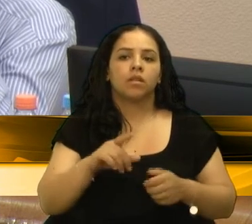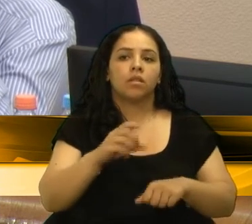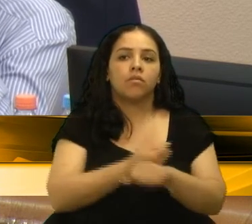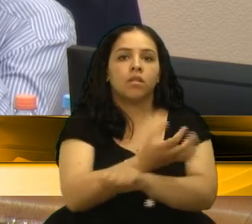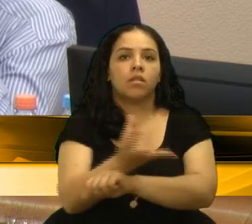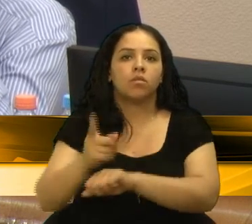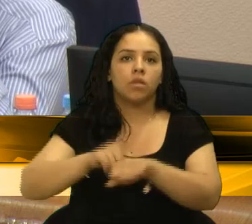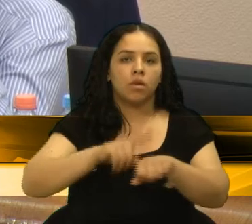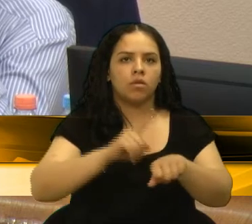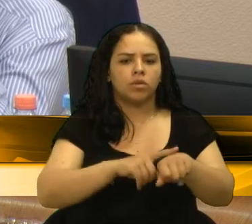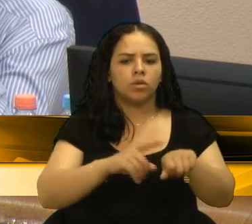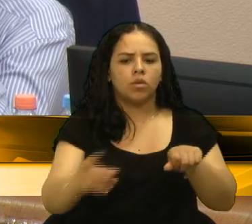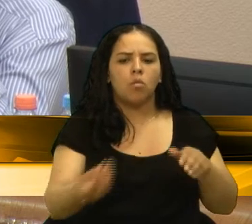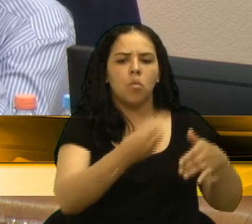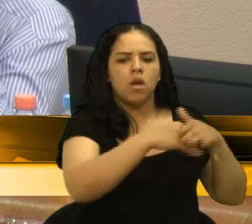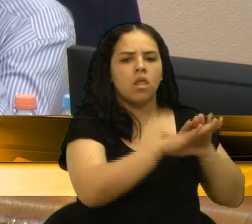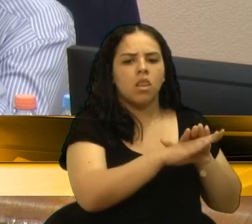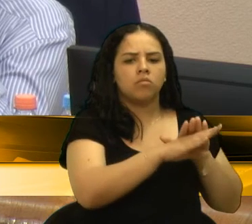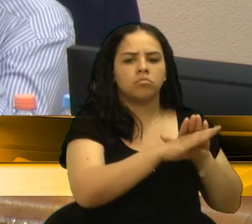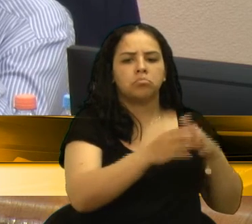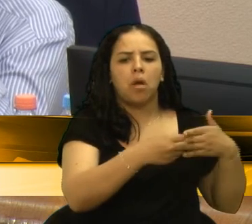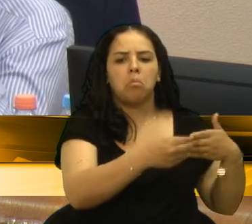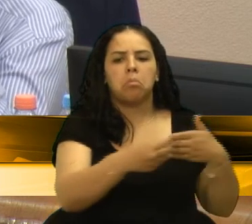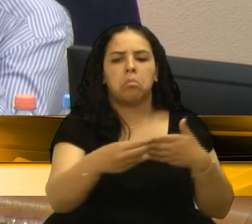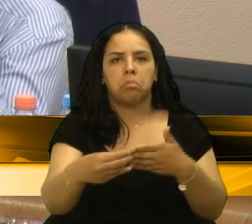são protocolados? Eles são encaminhados?